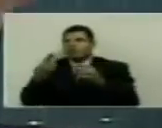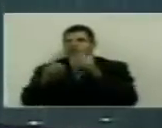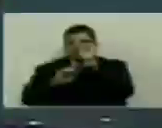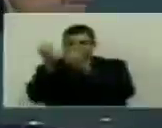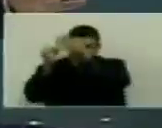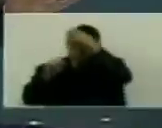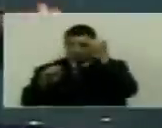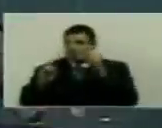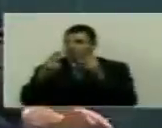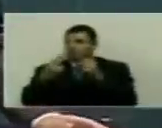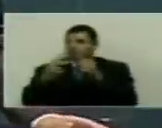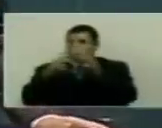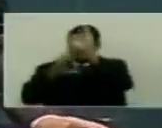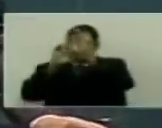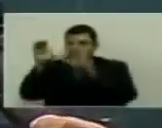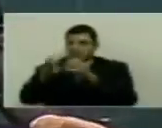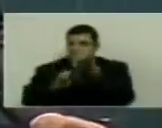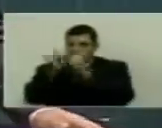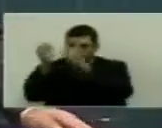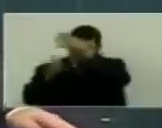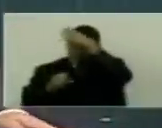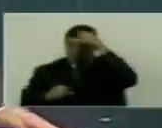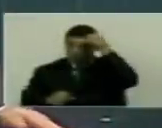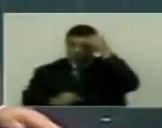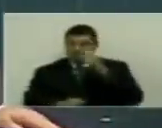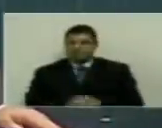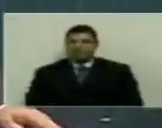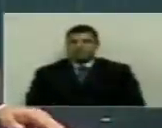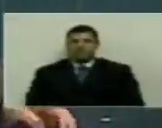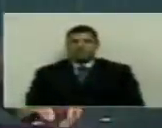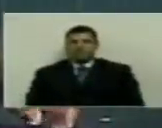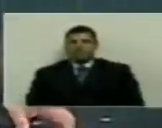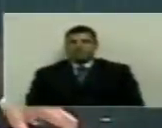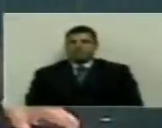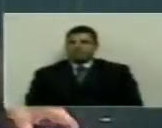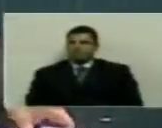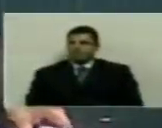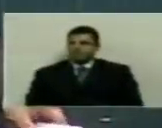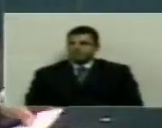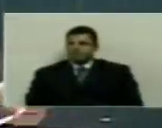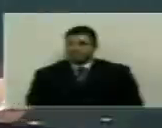cidade toda, ou em algumas áreas da cidade de Manaus.